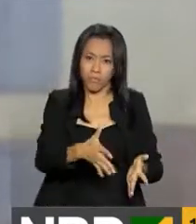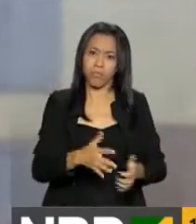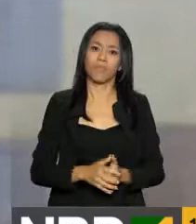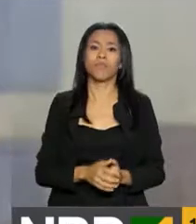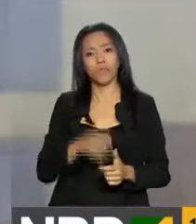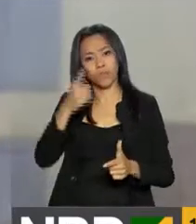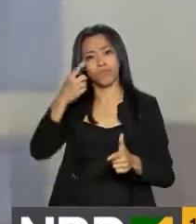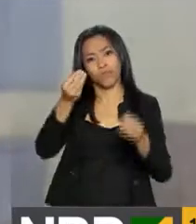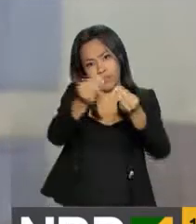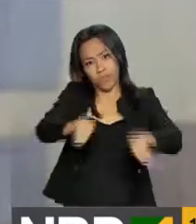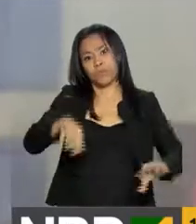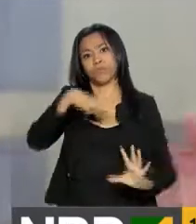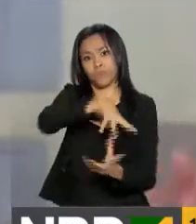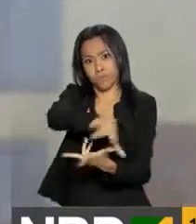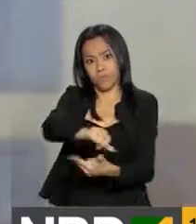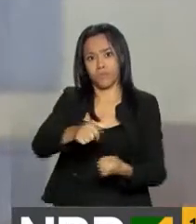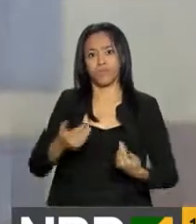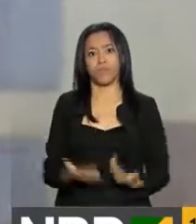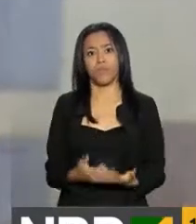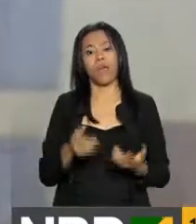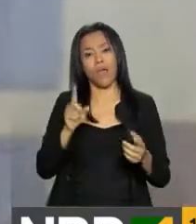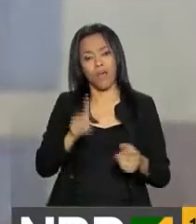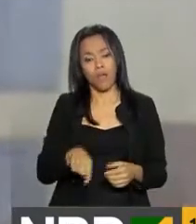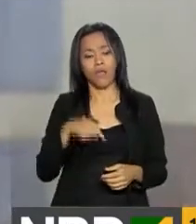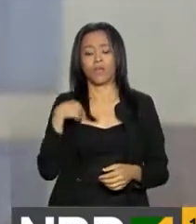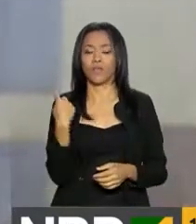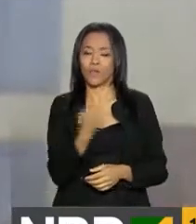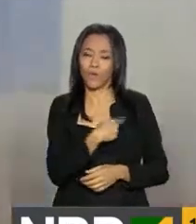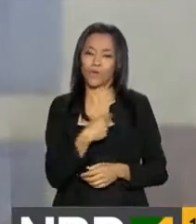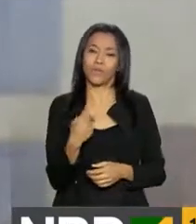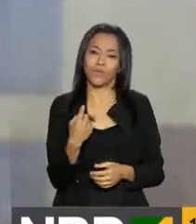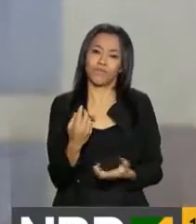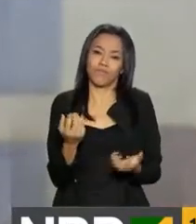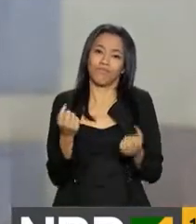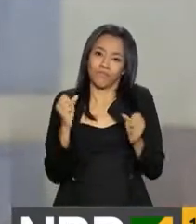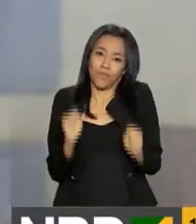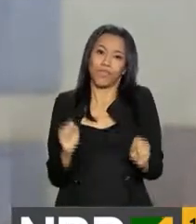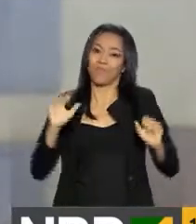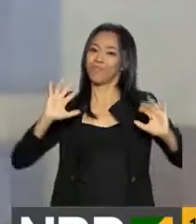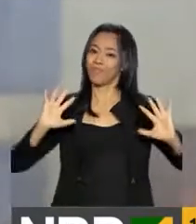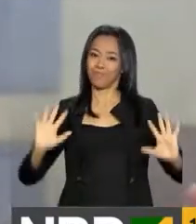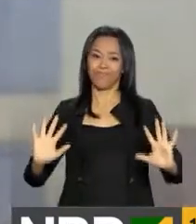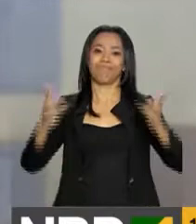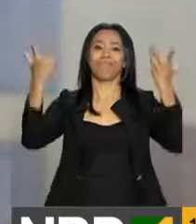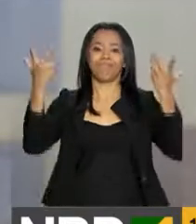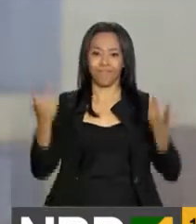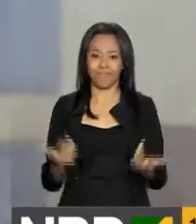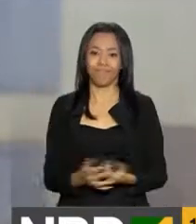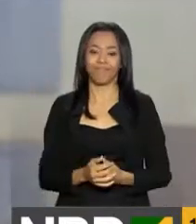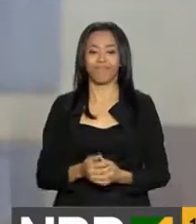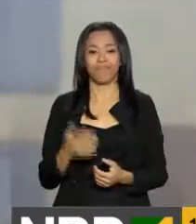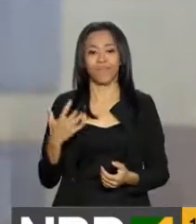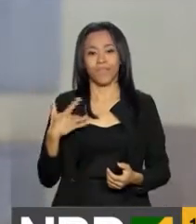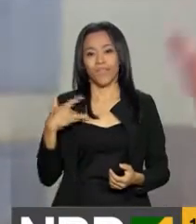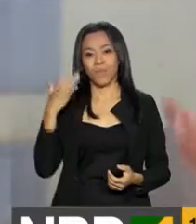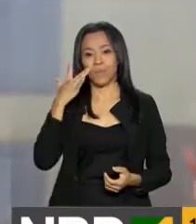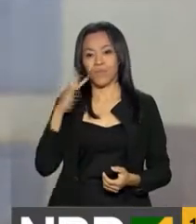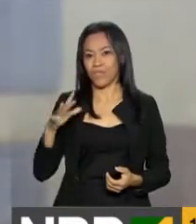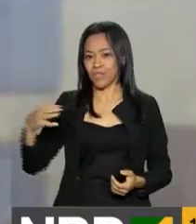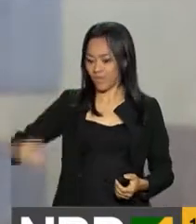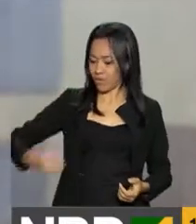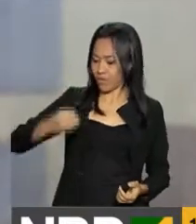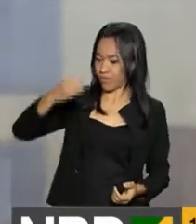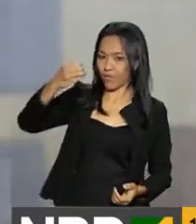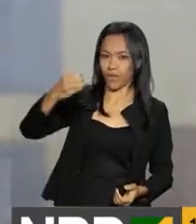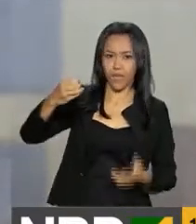mundo. É isso que nós podemos comemorar. E razão pela qual, eu não sei se eu vou levantar um brinde ou não,